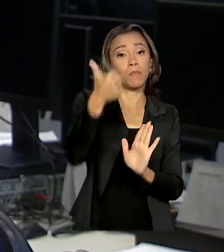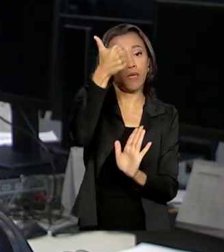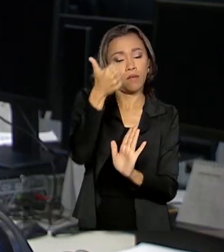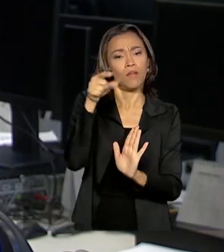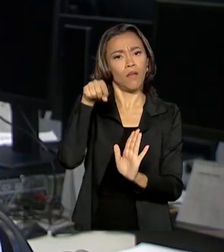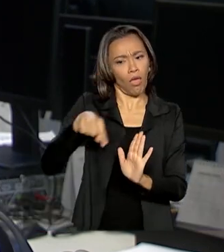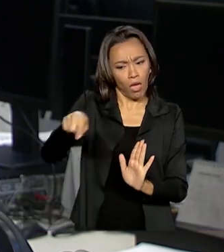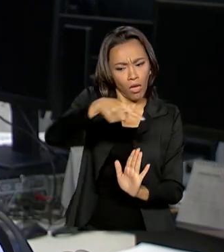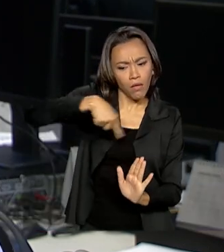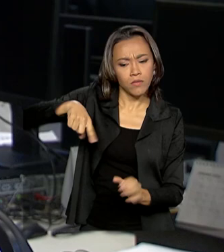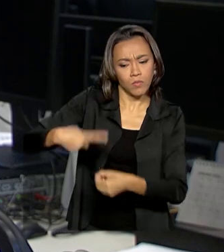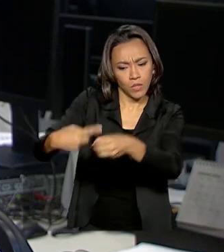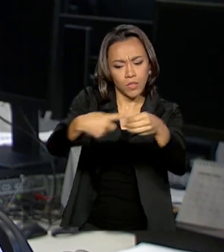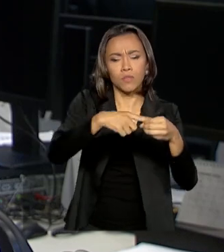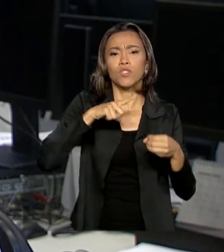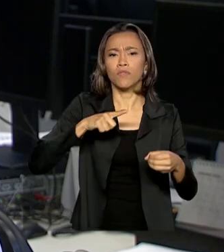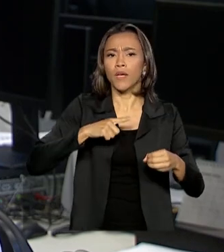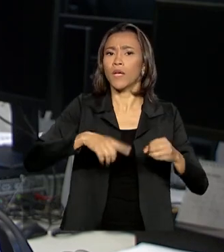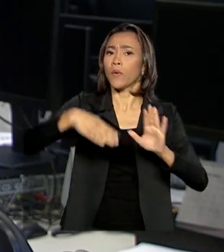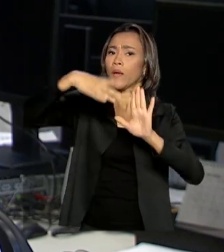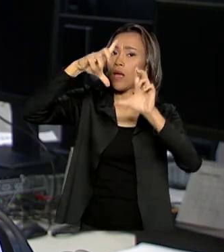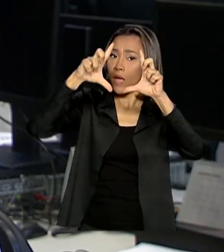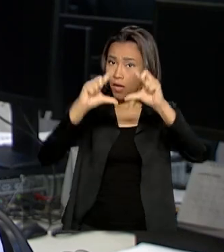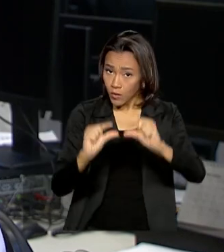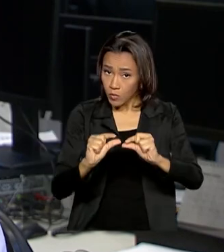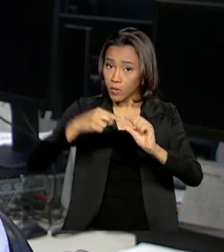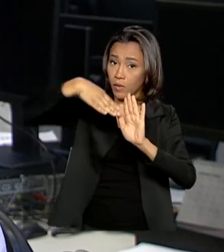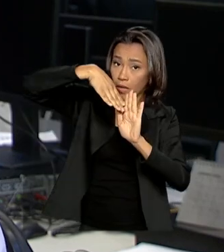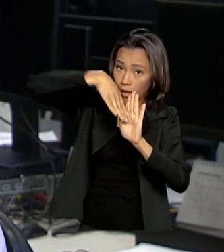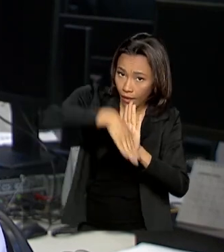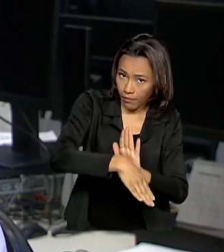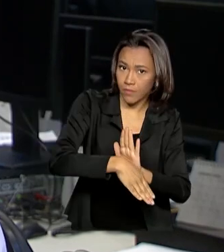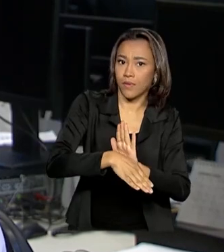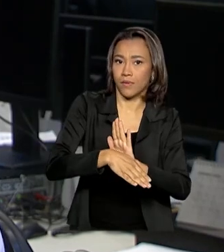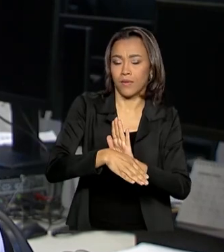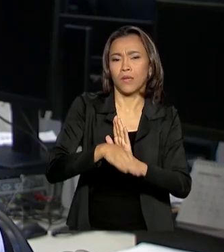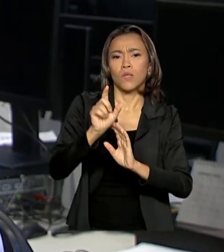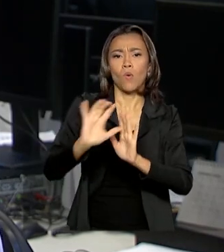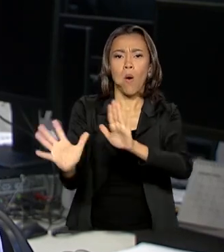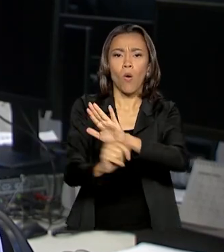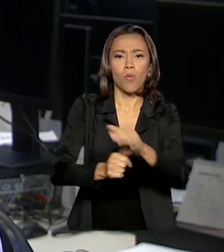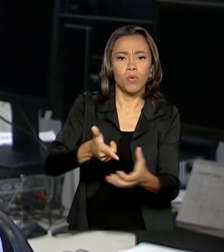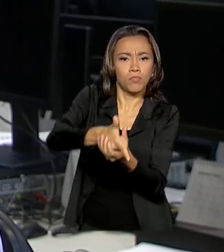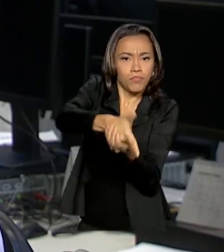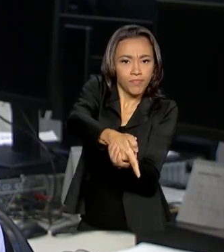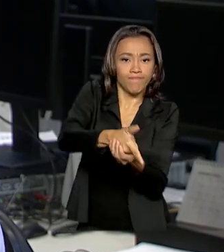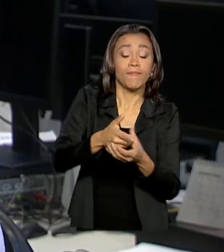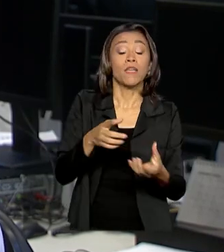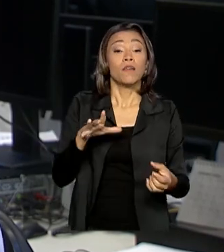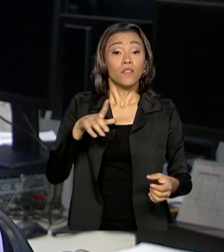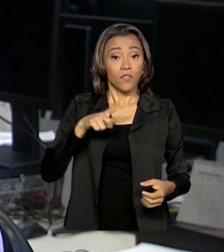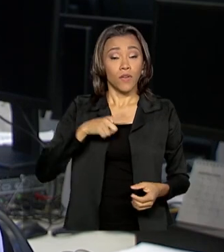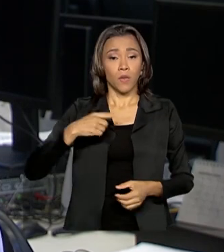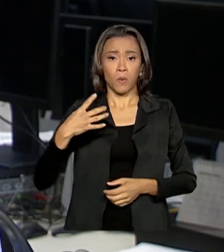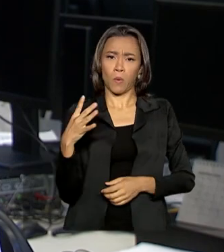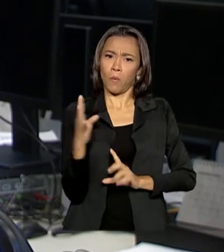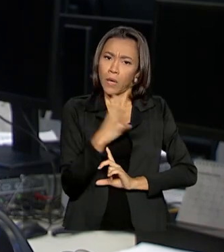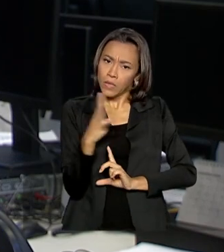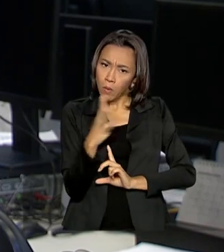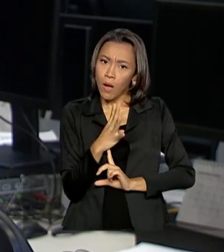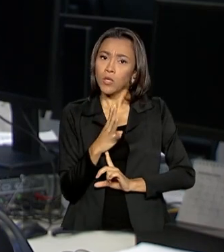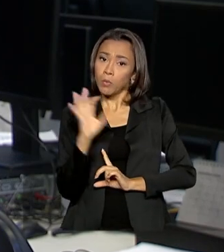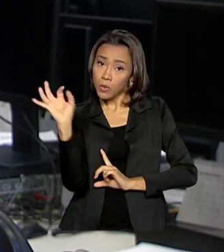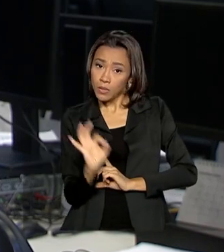criminalidade. Em relação aos homicídios, em conjunto, eles tiveram uma redução de 44% nas ocorrências